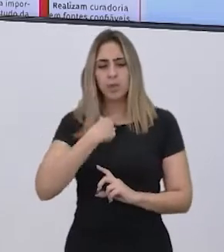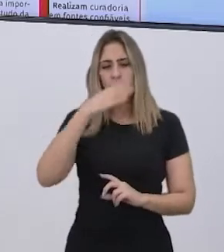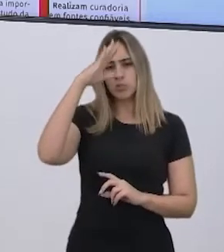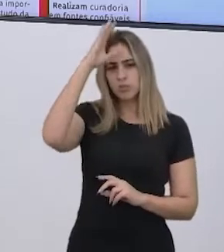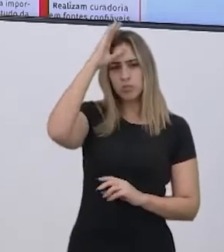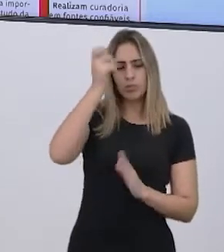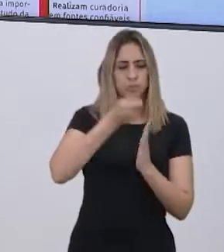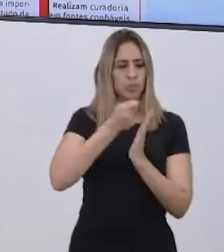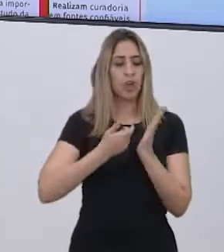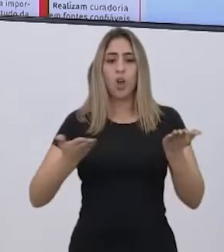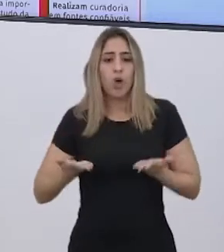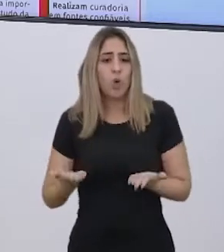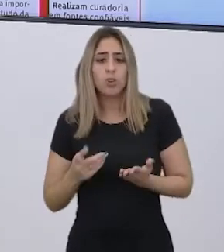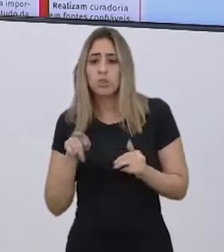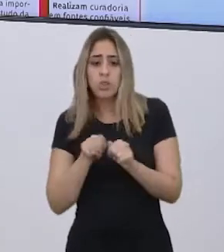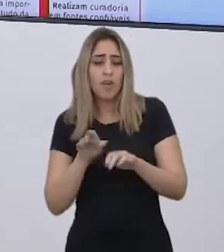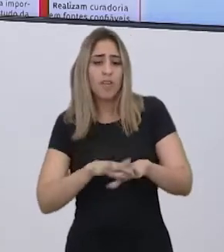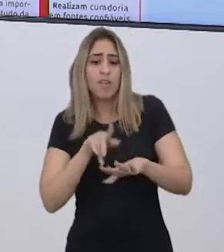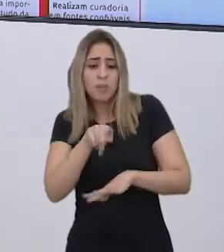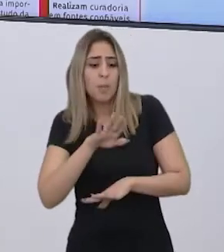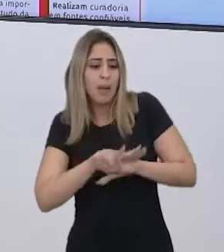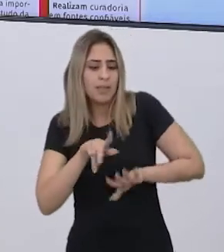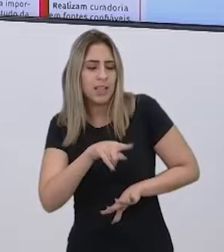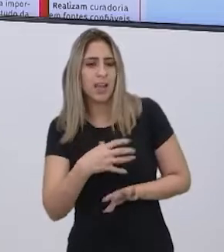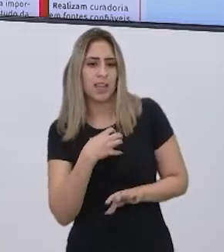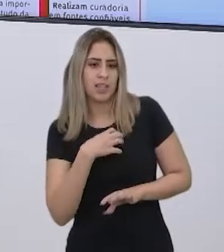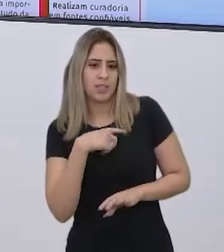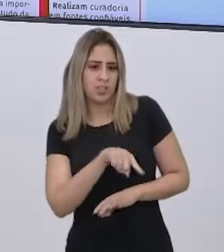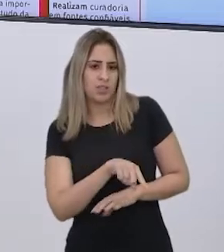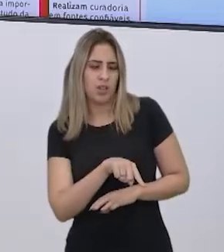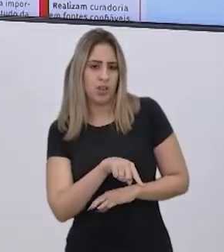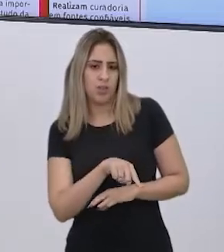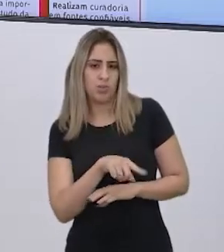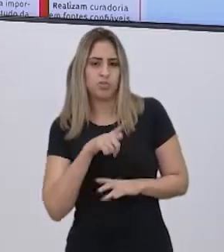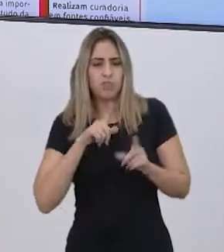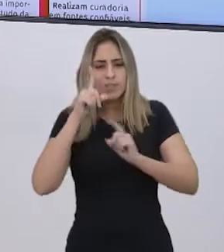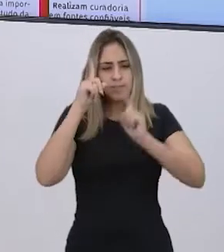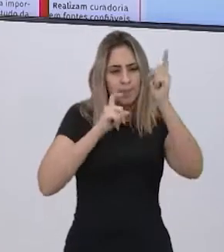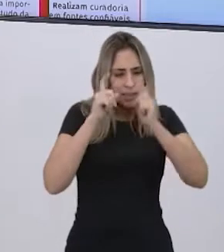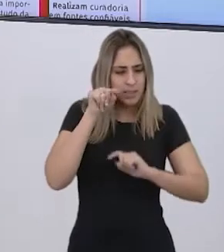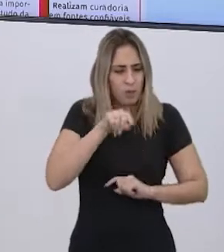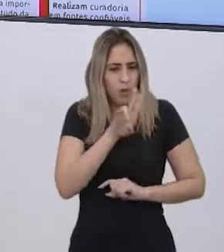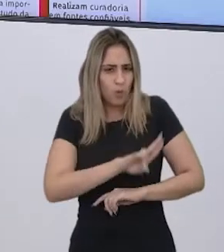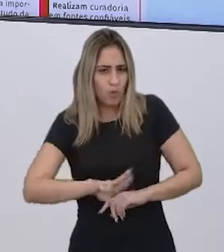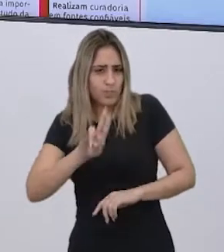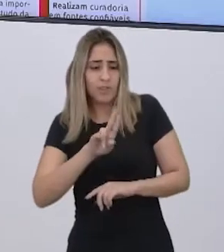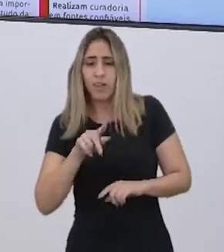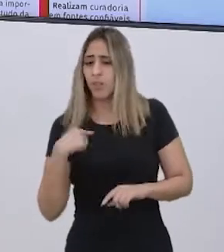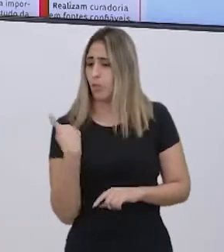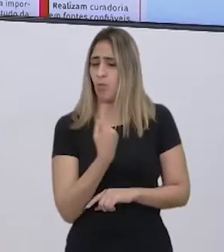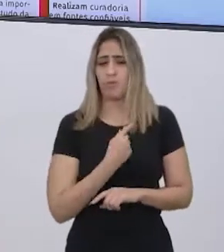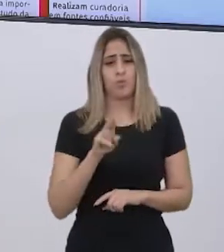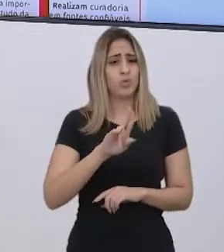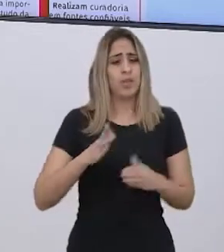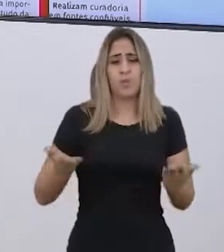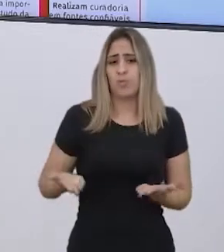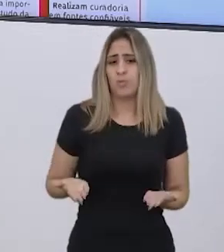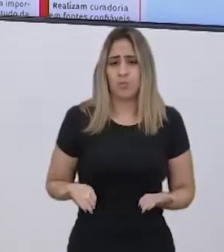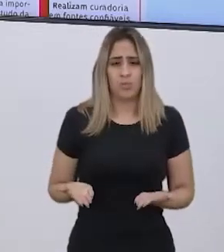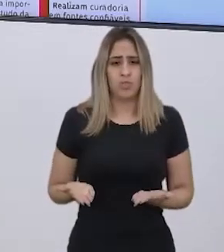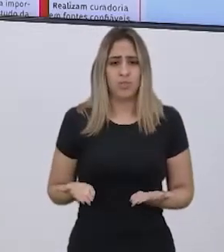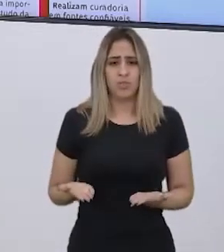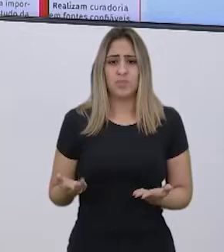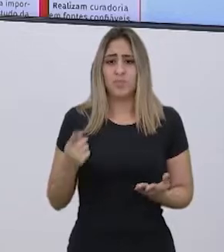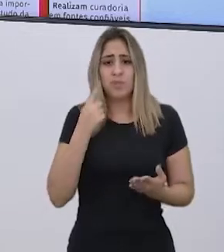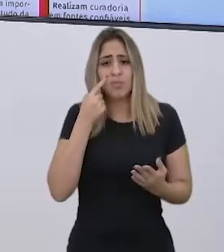escreveu que hoje não são escritas mais daquela maneira. Existiam expressões que ele usou ali que a gente não usa mais hoje. Por quê? Porque o que a